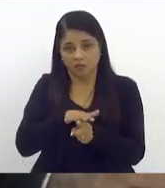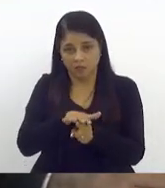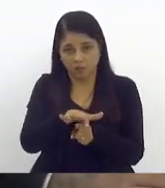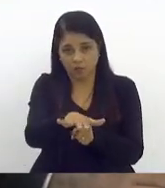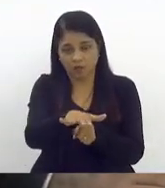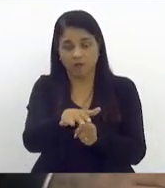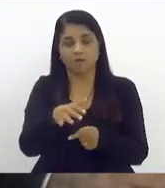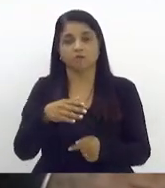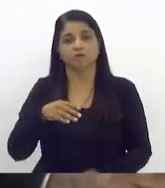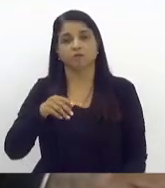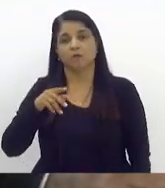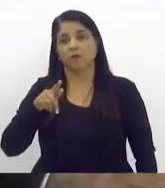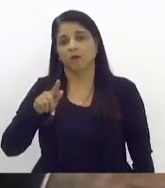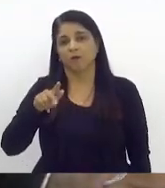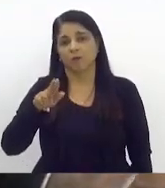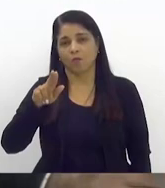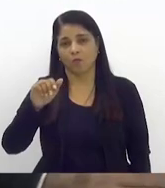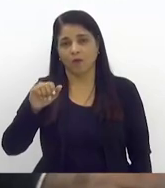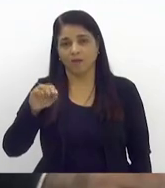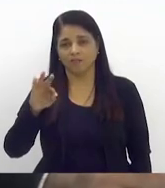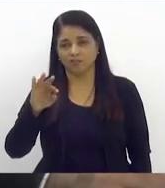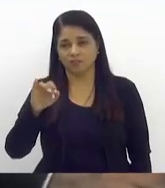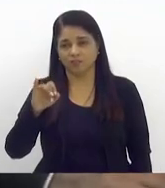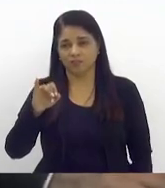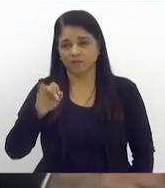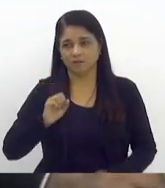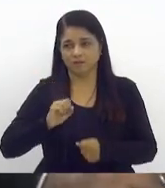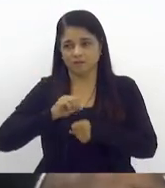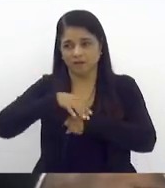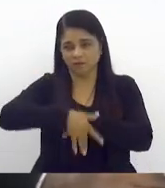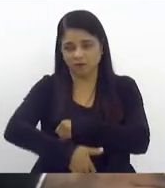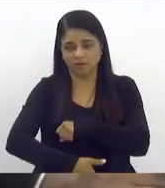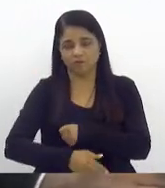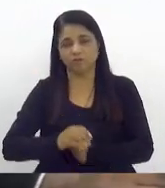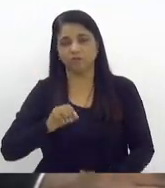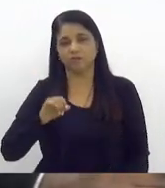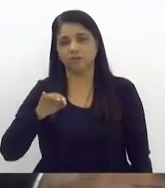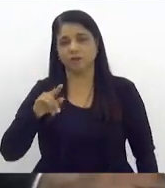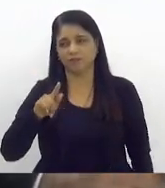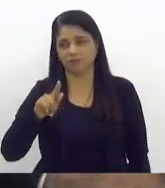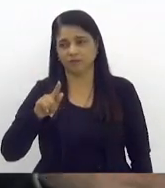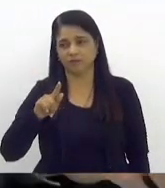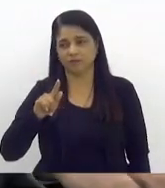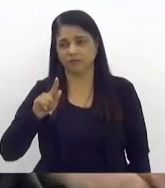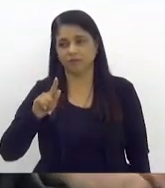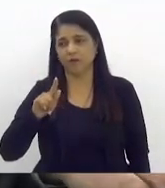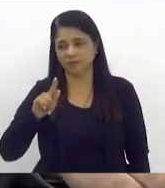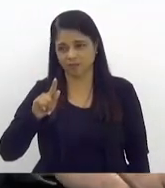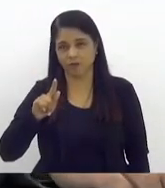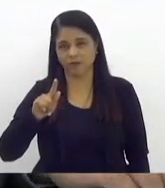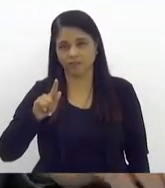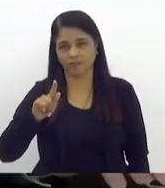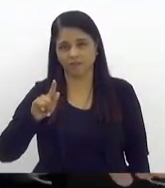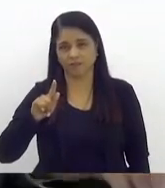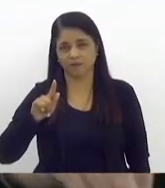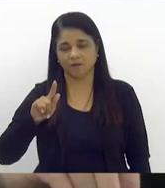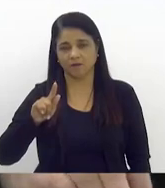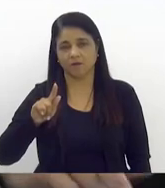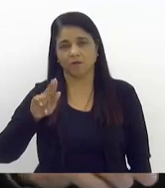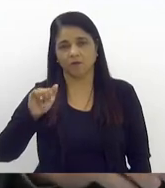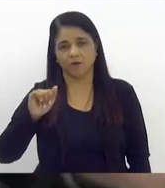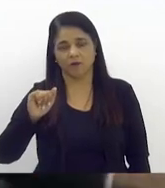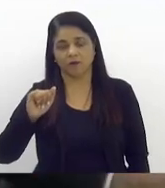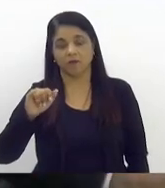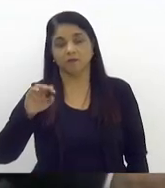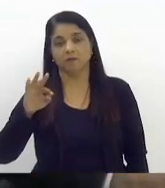do Iguaçu, que já foram julgadas pelo Supremo Tribunal Federal e que consideraram que esse tipo de projeto de